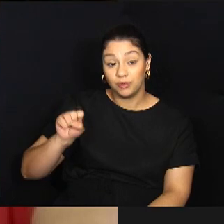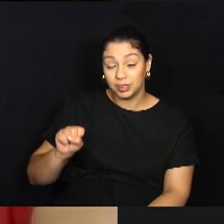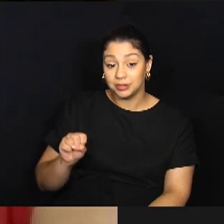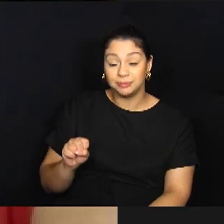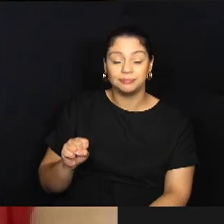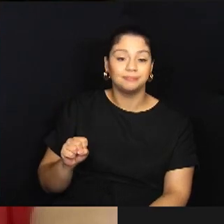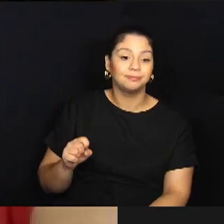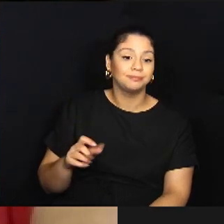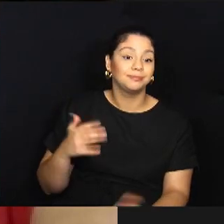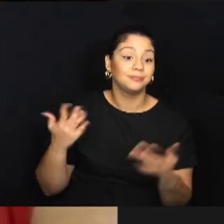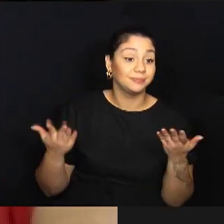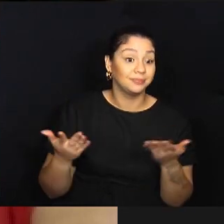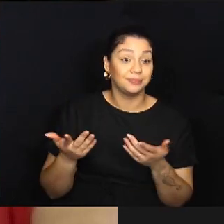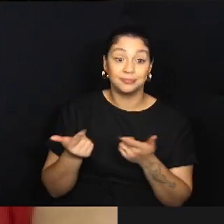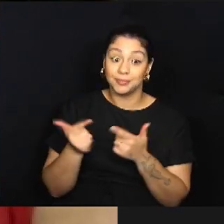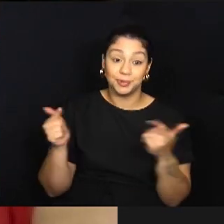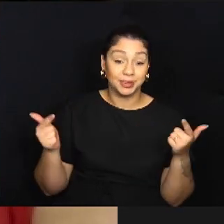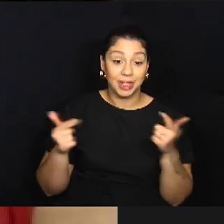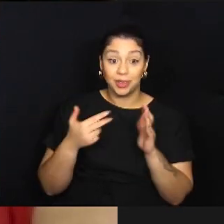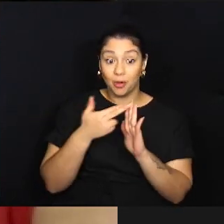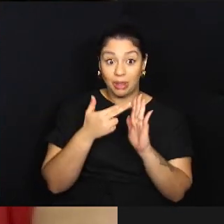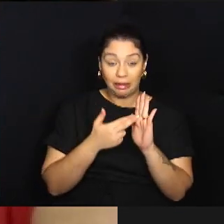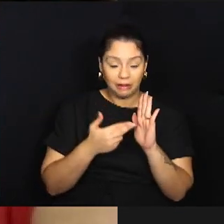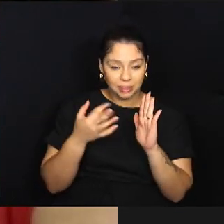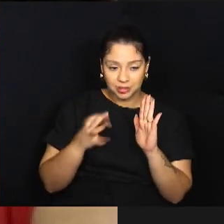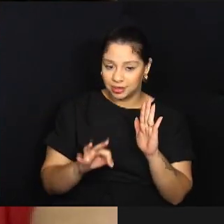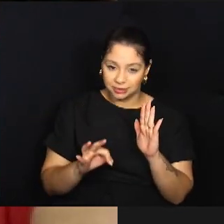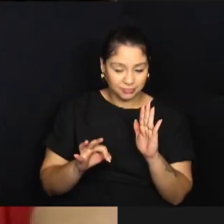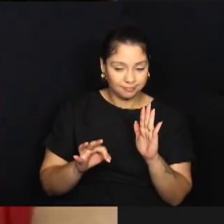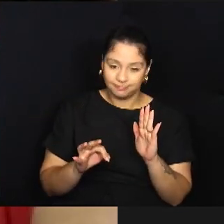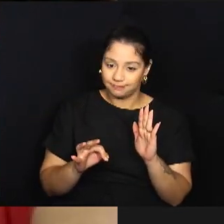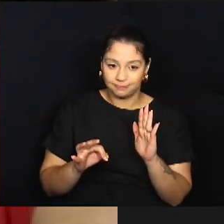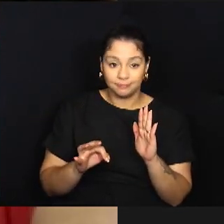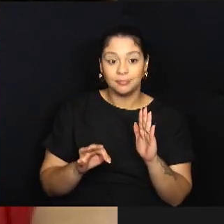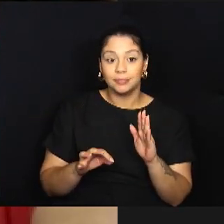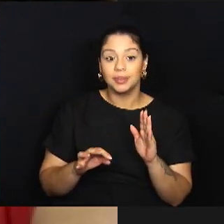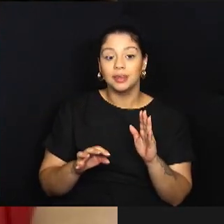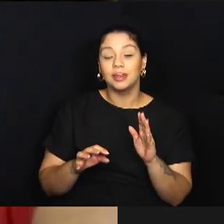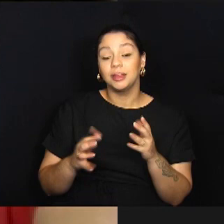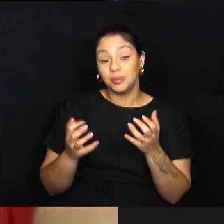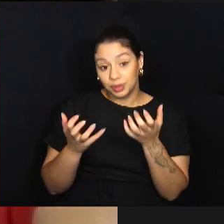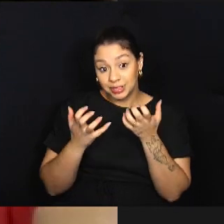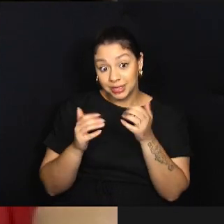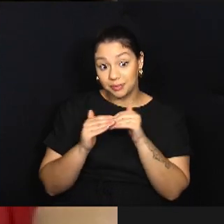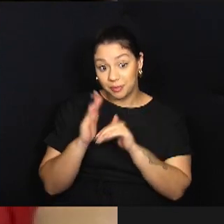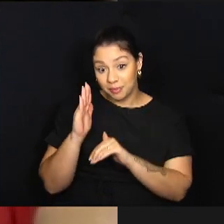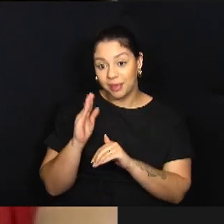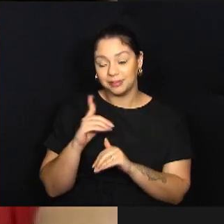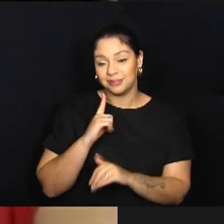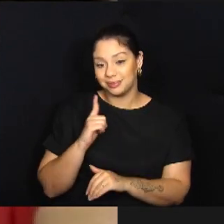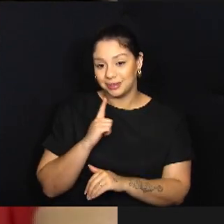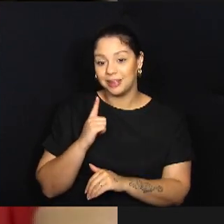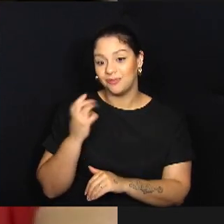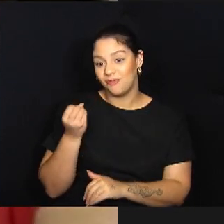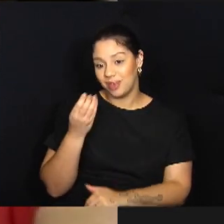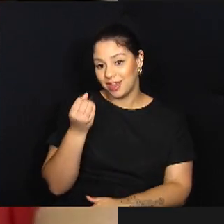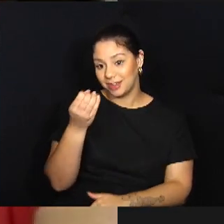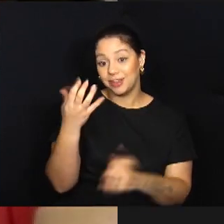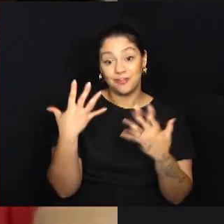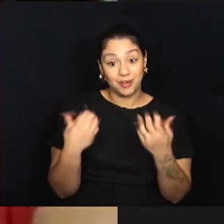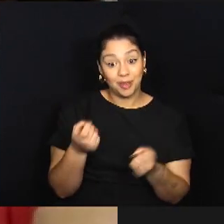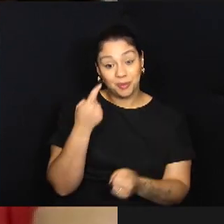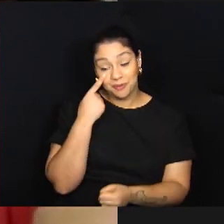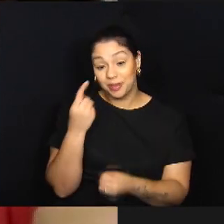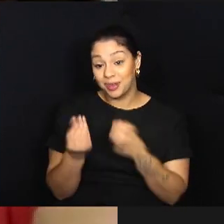Enfim, a gente não tem ainda um roteiro. O que temos com certeza a gente vai querer fazer mais, né? E aí vamos ver qual que vai ser